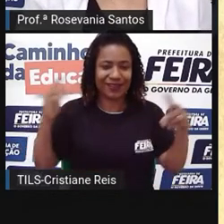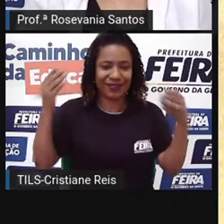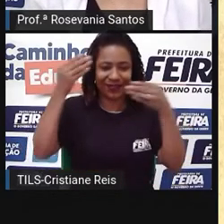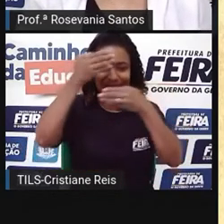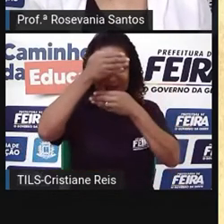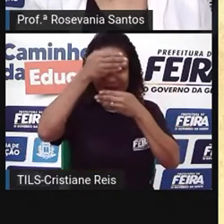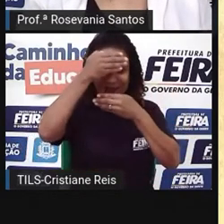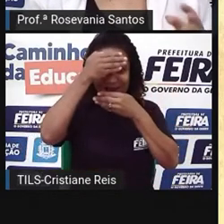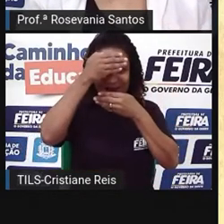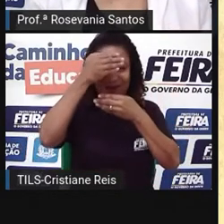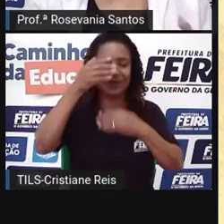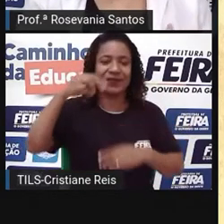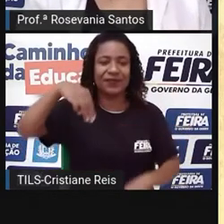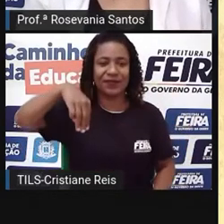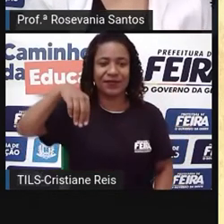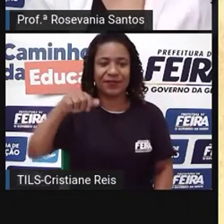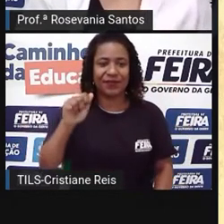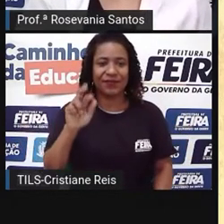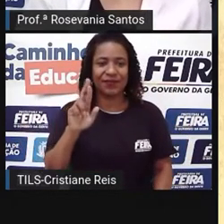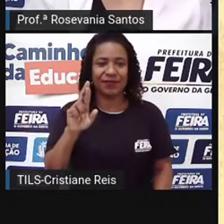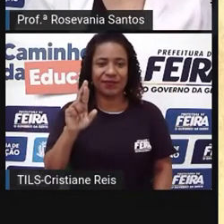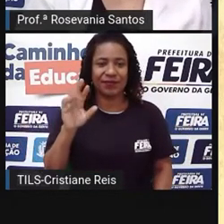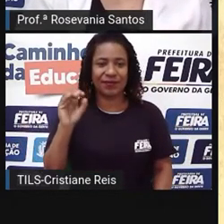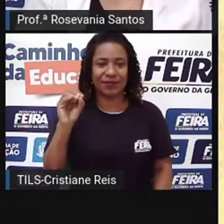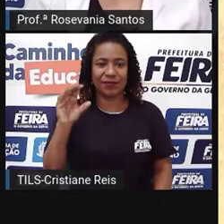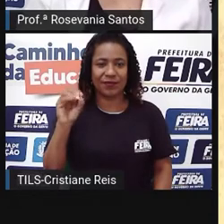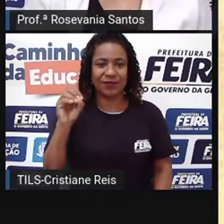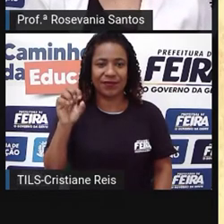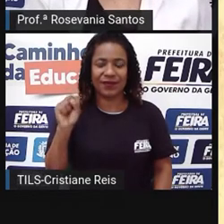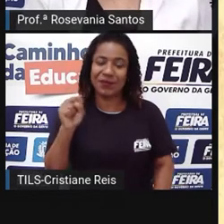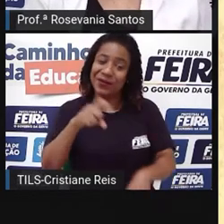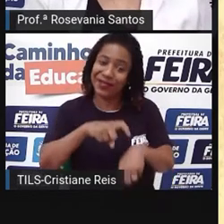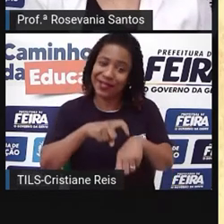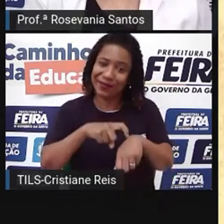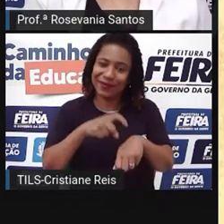Bom, é porque a Pro não tem muito tempo mesmo de assistir novela, né? Mas tudo bem.